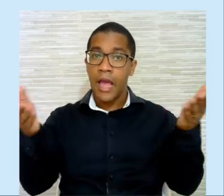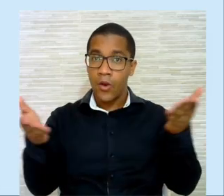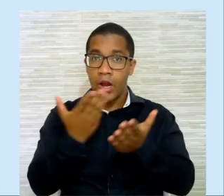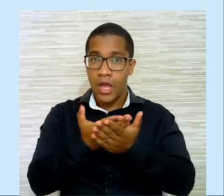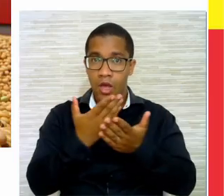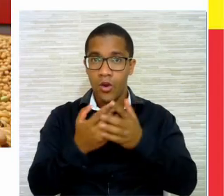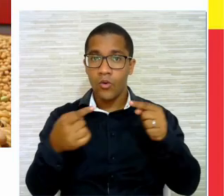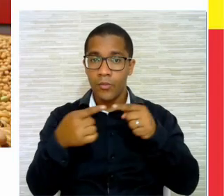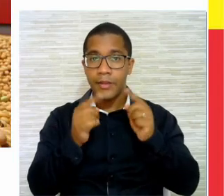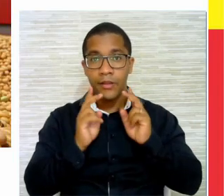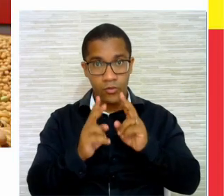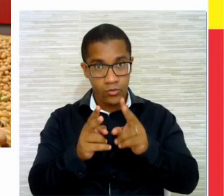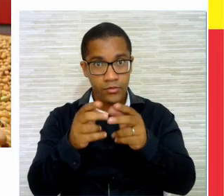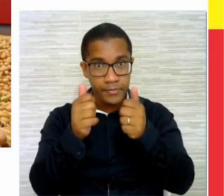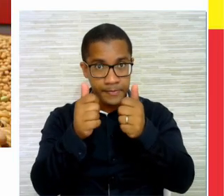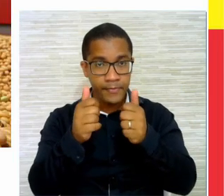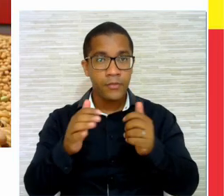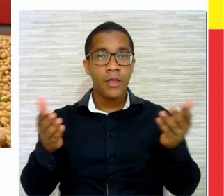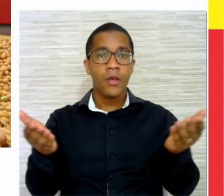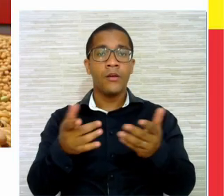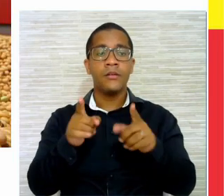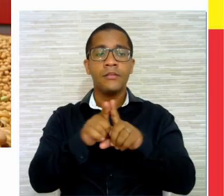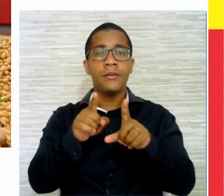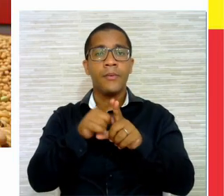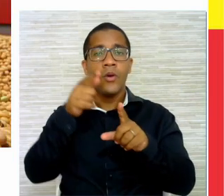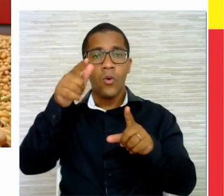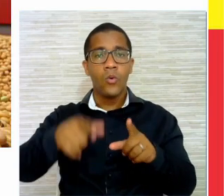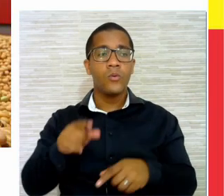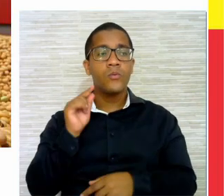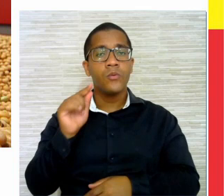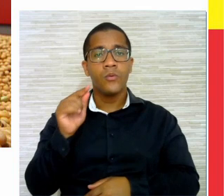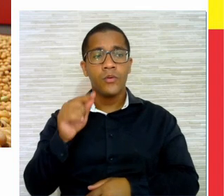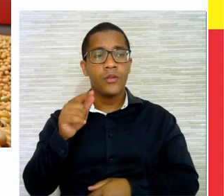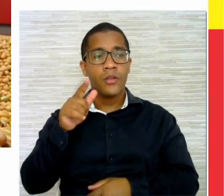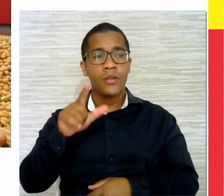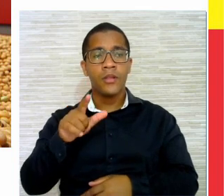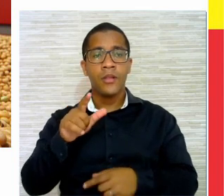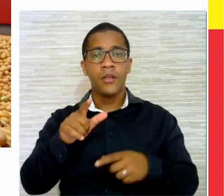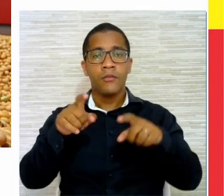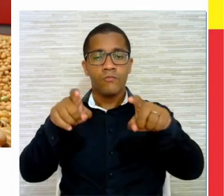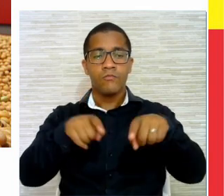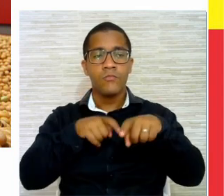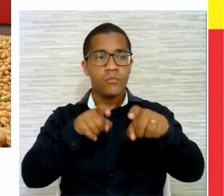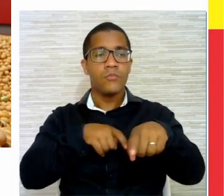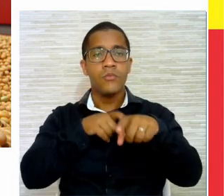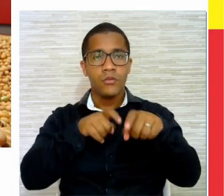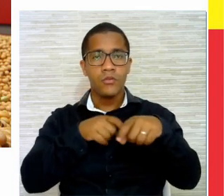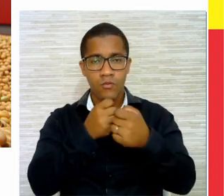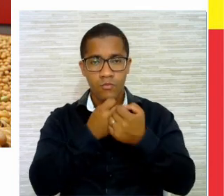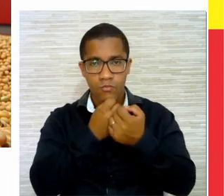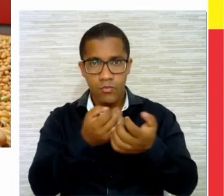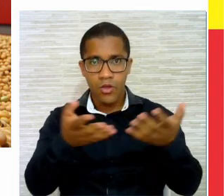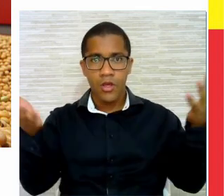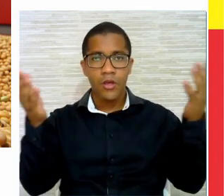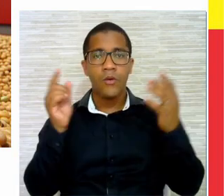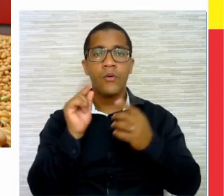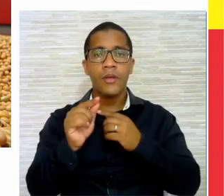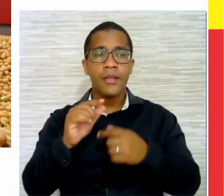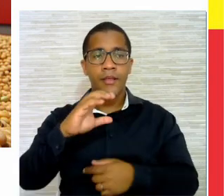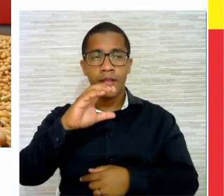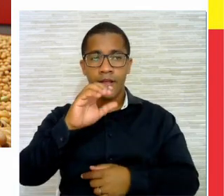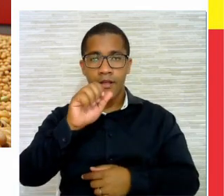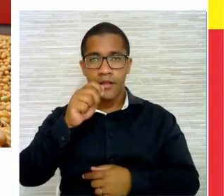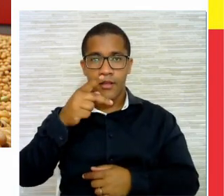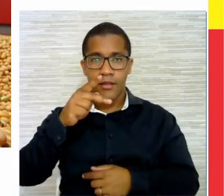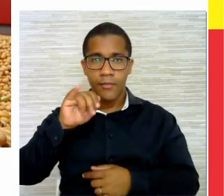ano, vamos lá. Existe aí também, gente, uma lógica da agricultura comercial capitalista, tá,